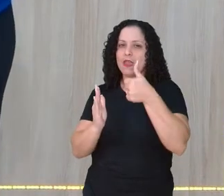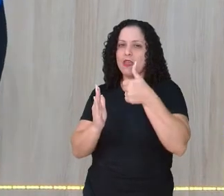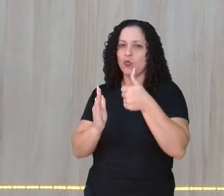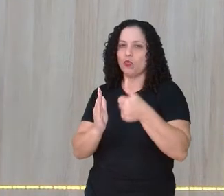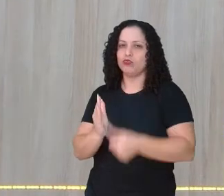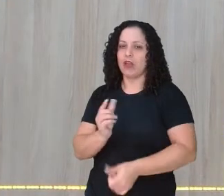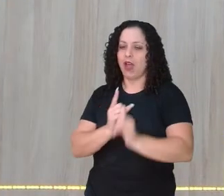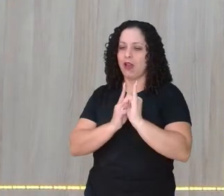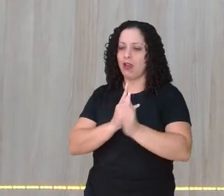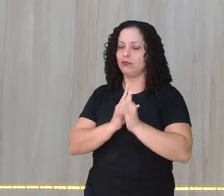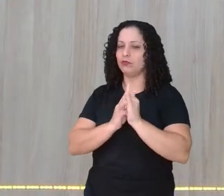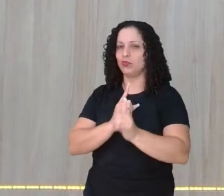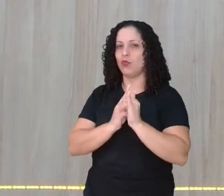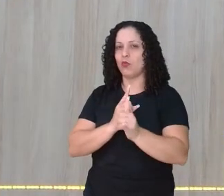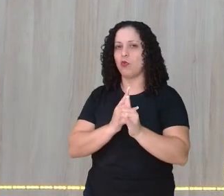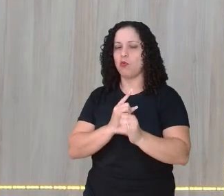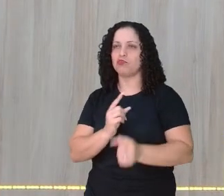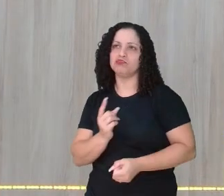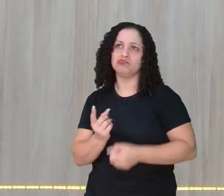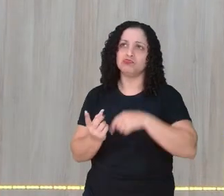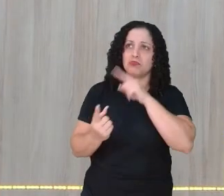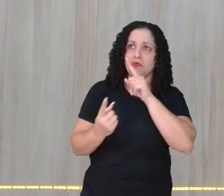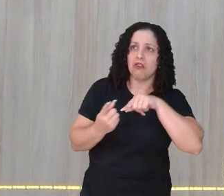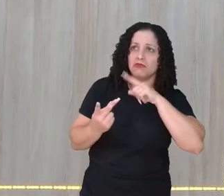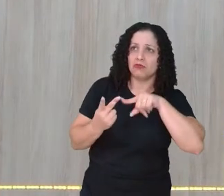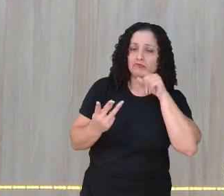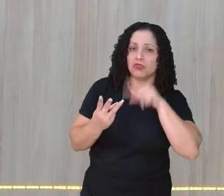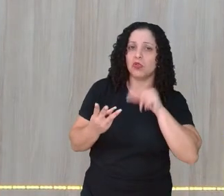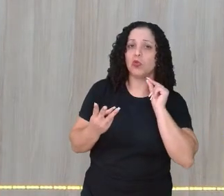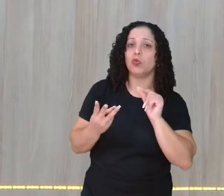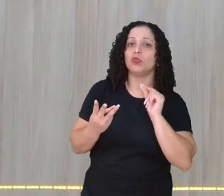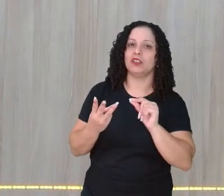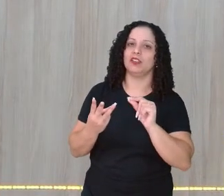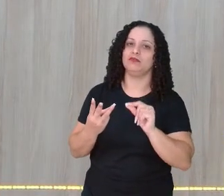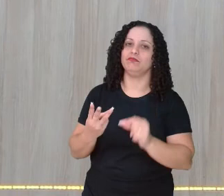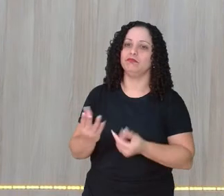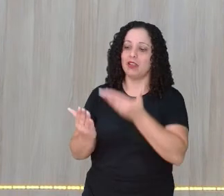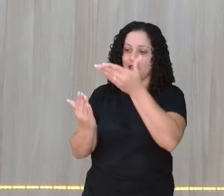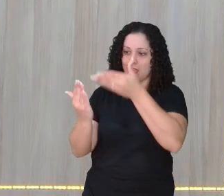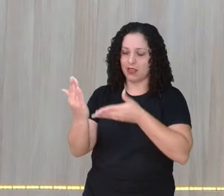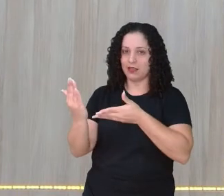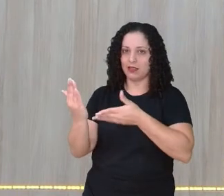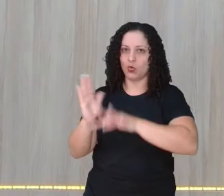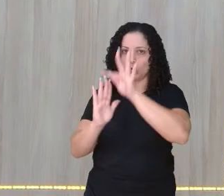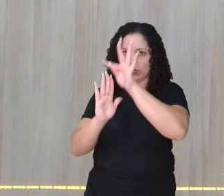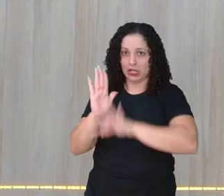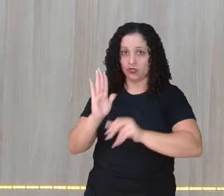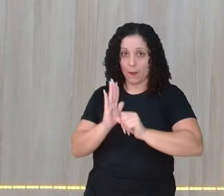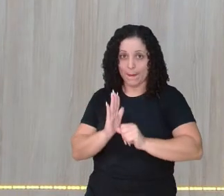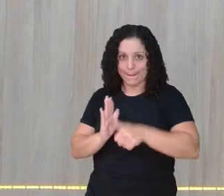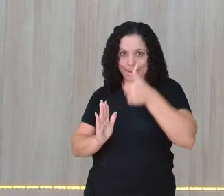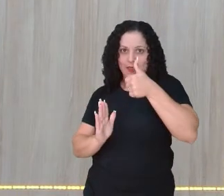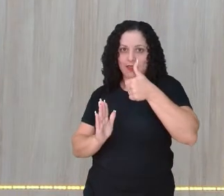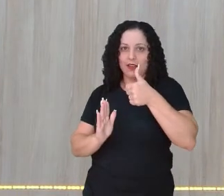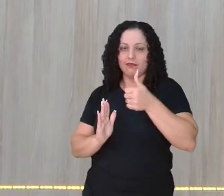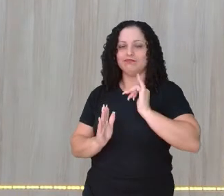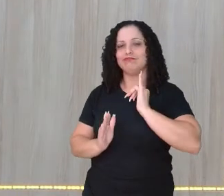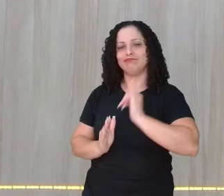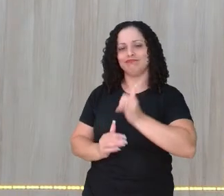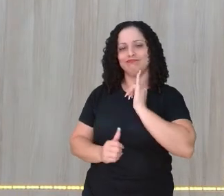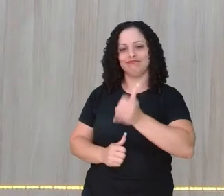ou em terceira pessoa? Certamente, se ele foi escrito em primeira pessoa o tempo